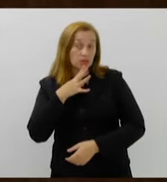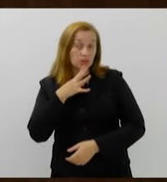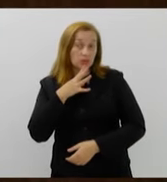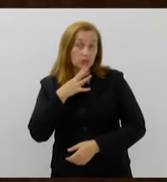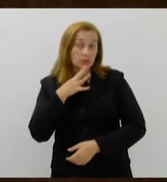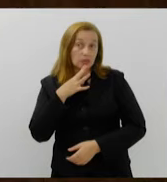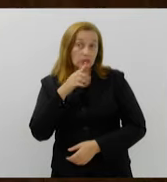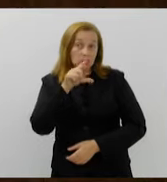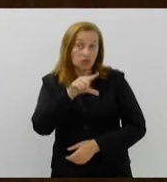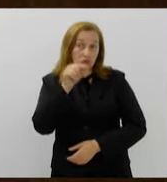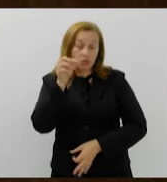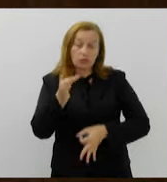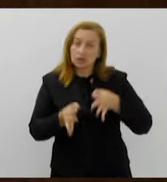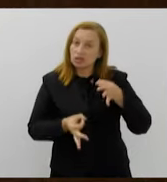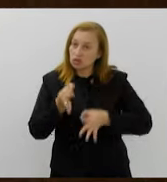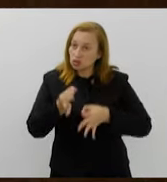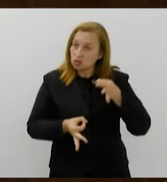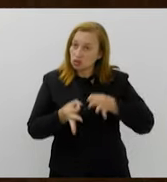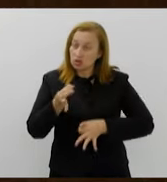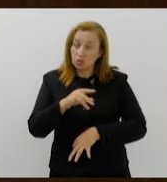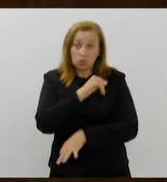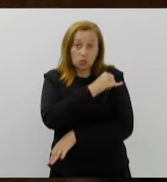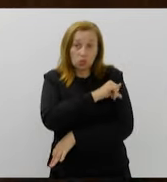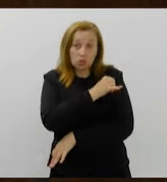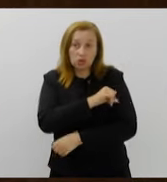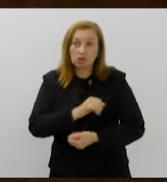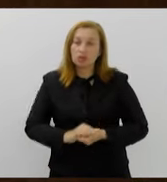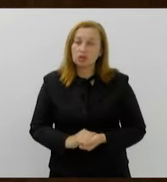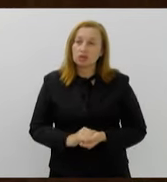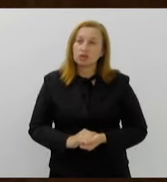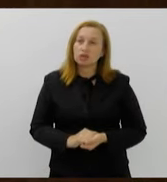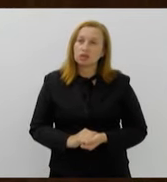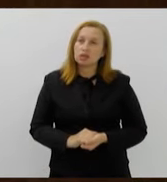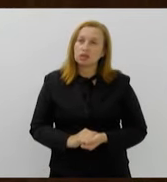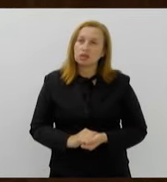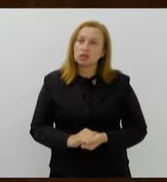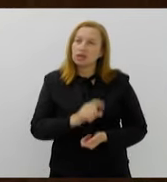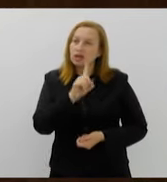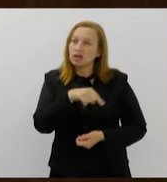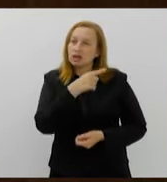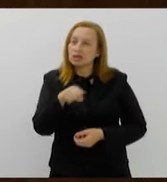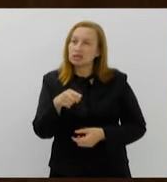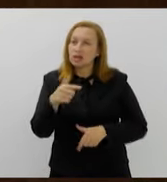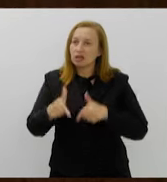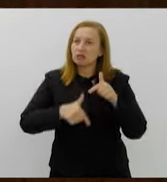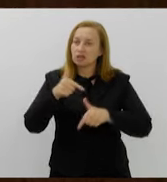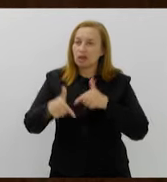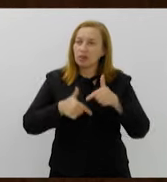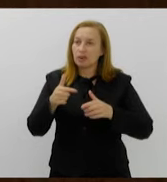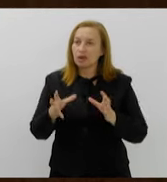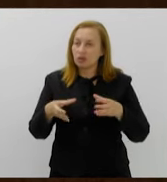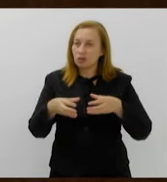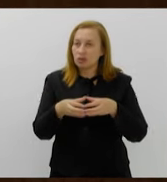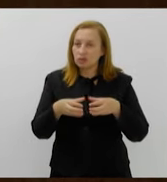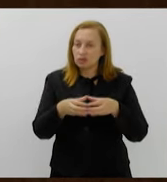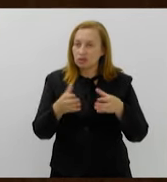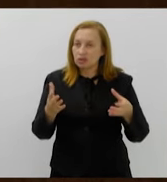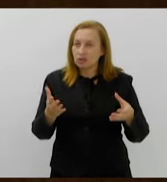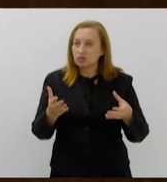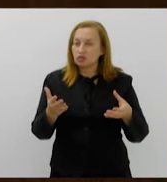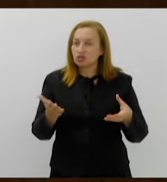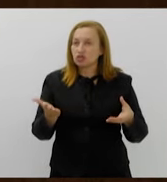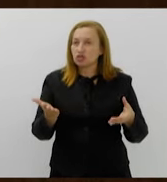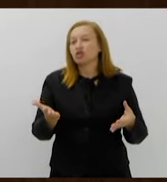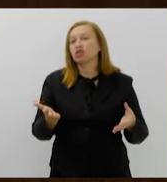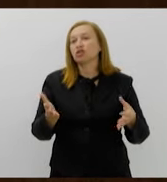liminar da Justiça do Rio de Janeiro que suspende os trabalhos da comissão parlamentar de inquérito